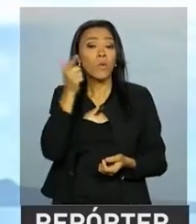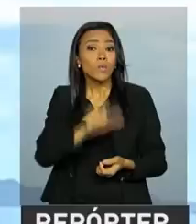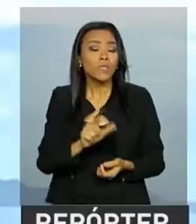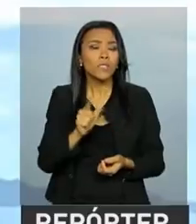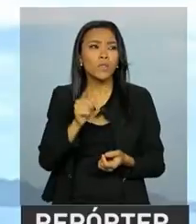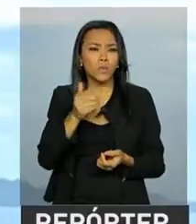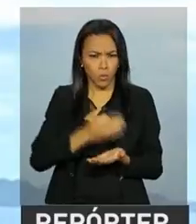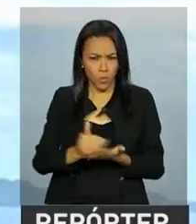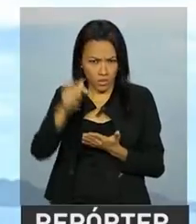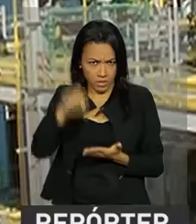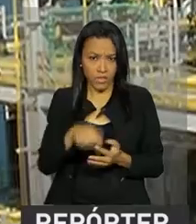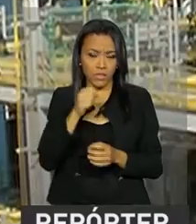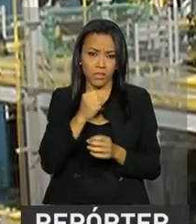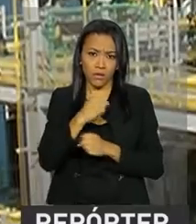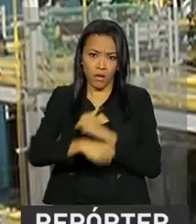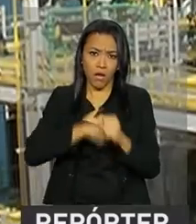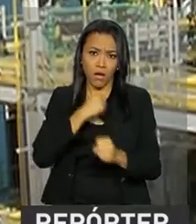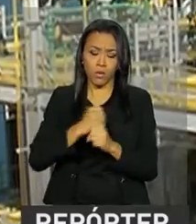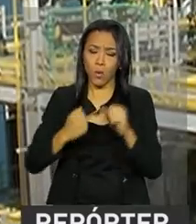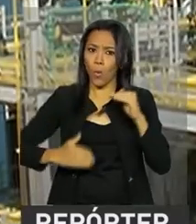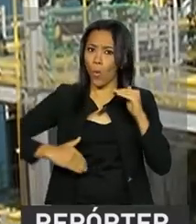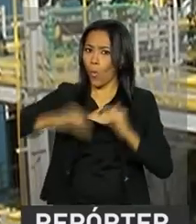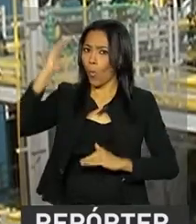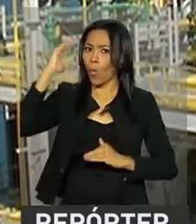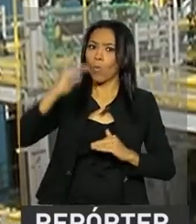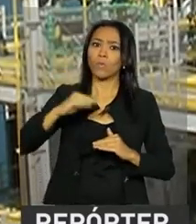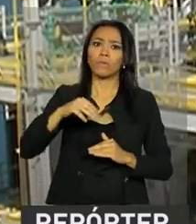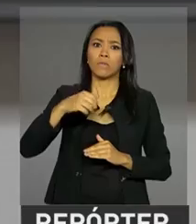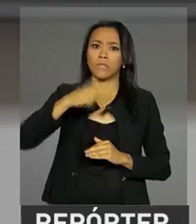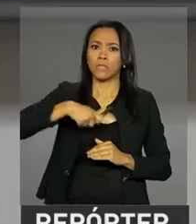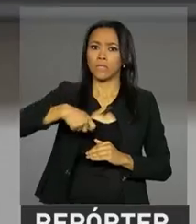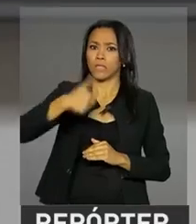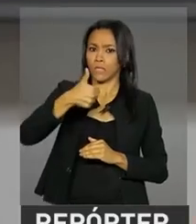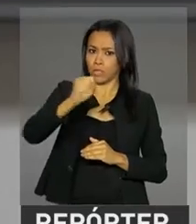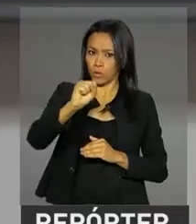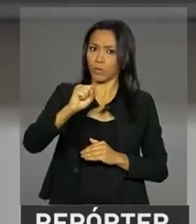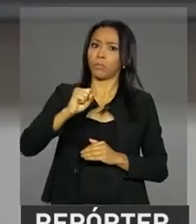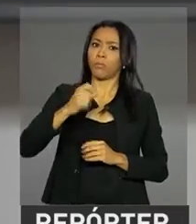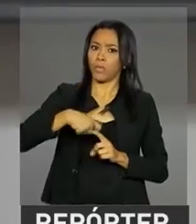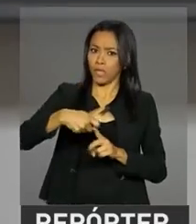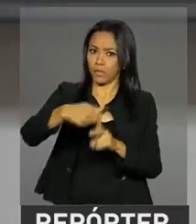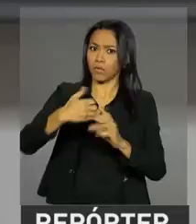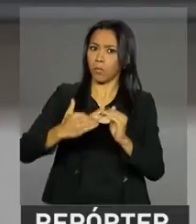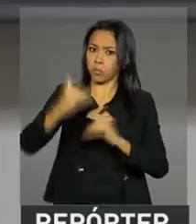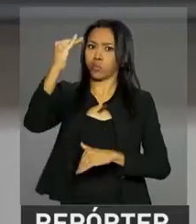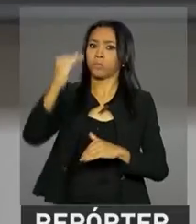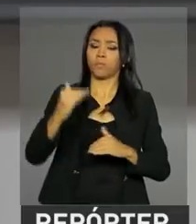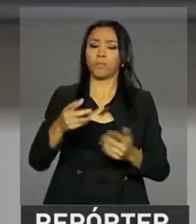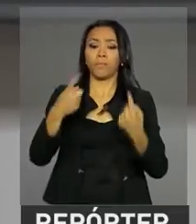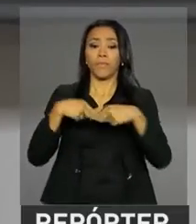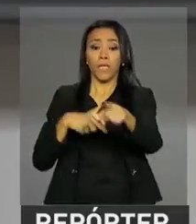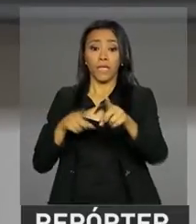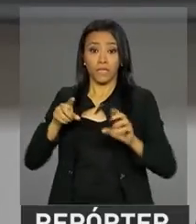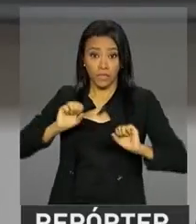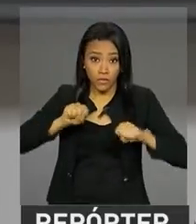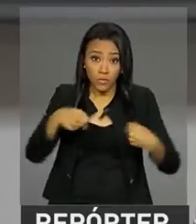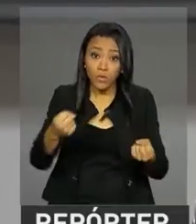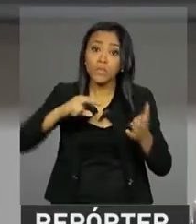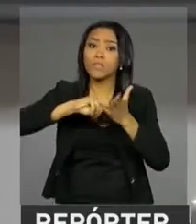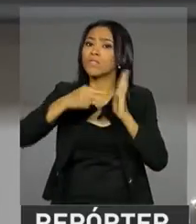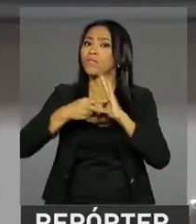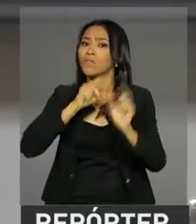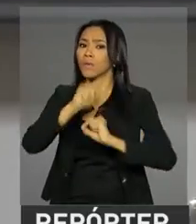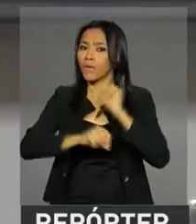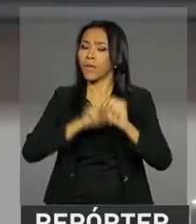no começo deste ano o maior patamar em 18 meses esse esforço ele sim representa aqui o menor de